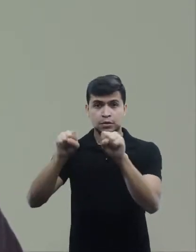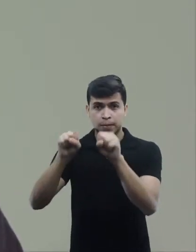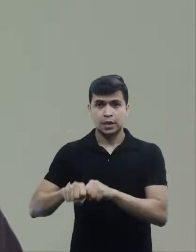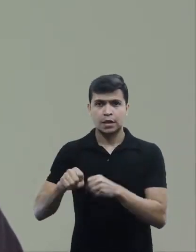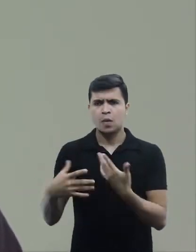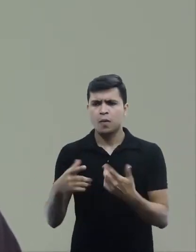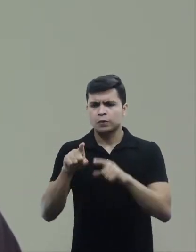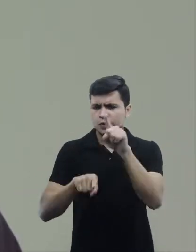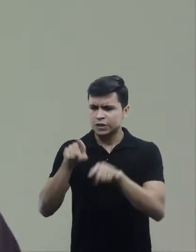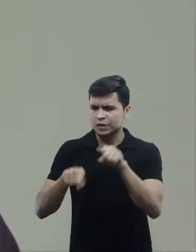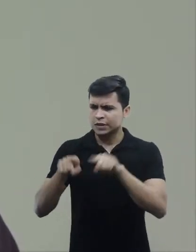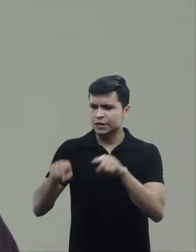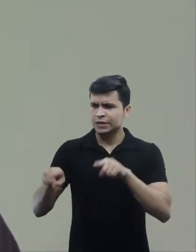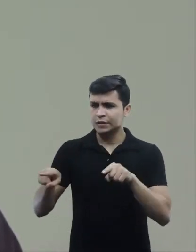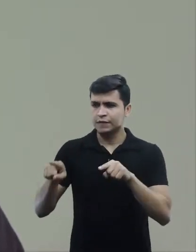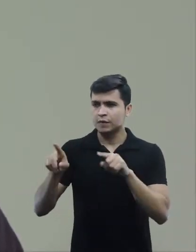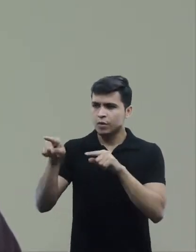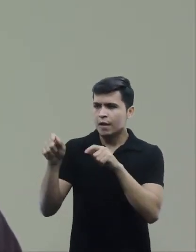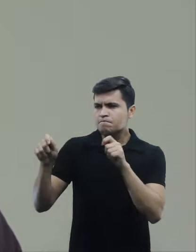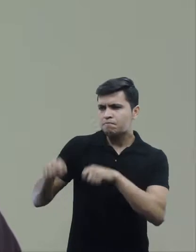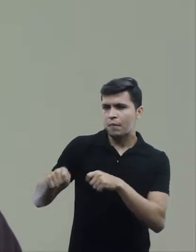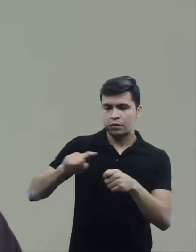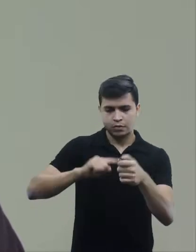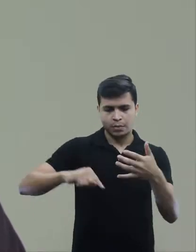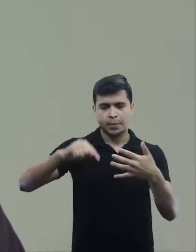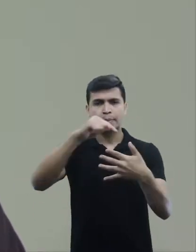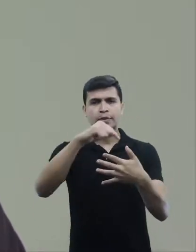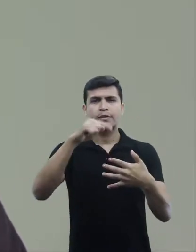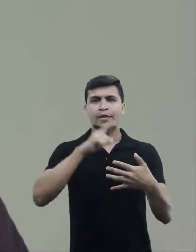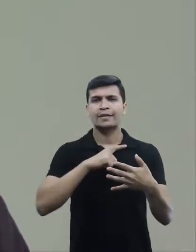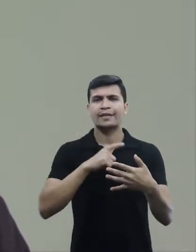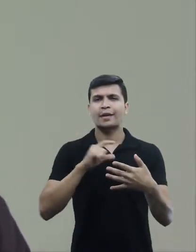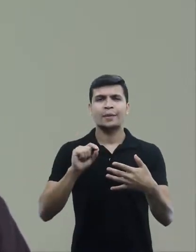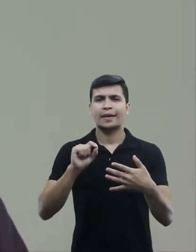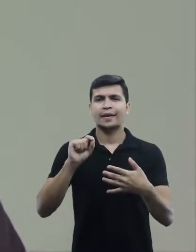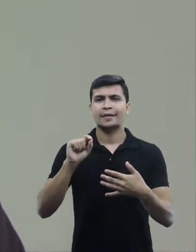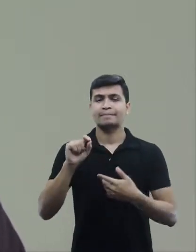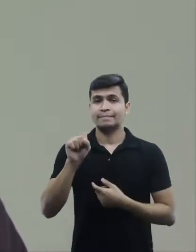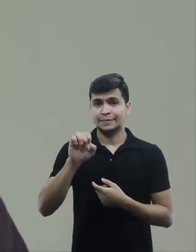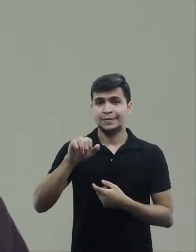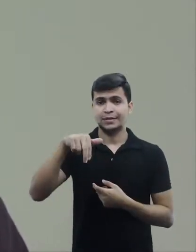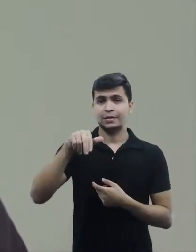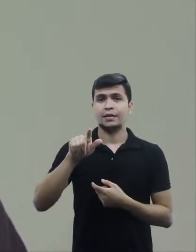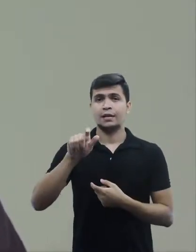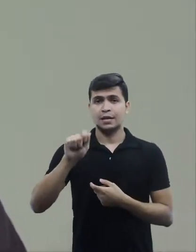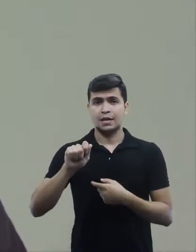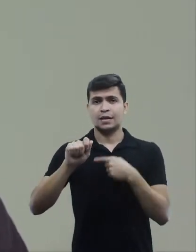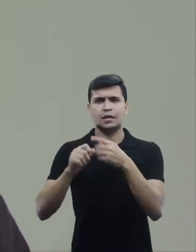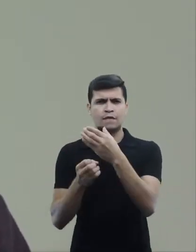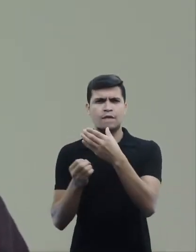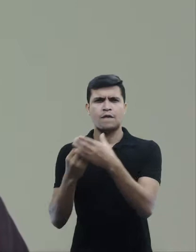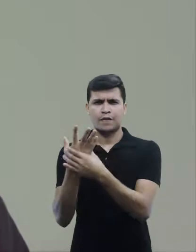sistematizada dos níveis de habilidades dos estudantes em competências socioemocionais, é aplicado um instrumento denominado